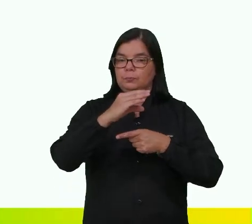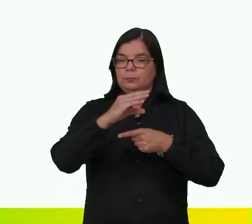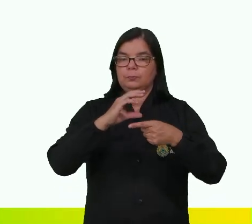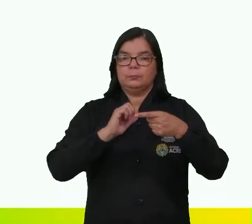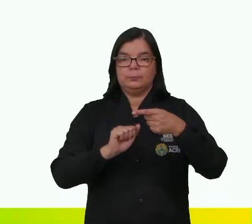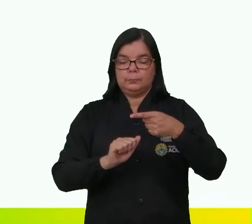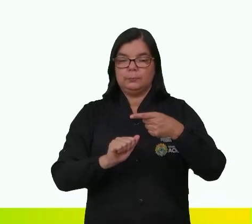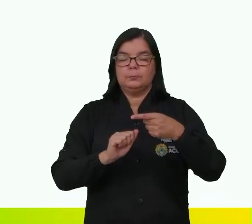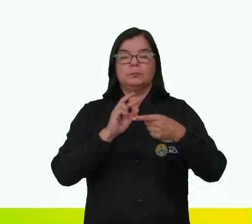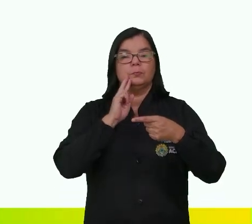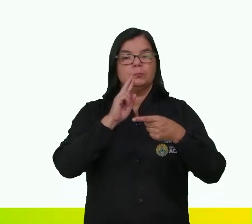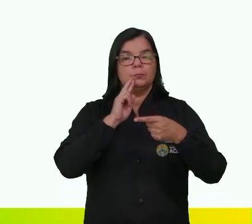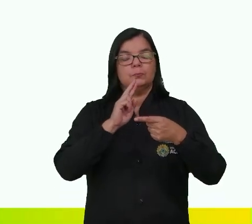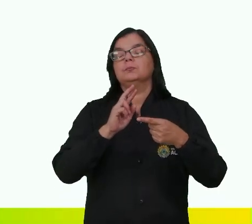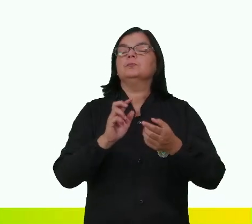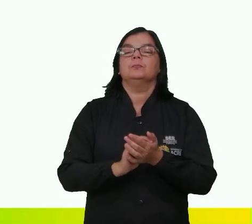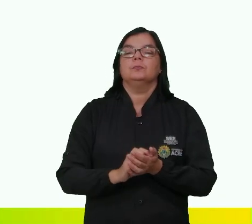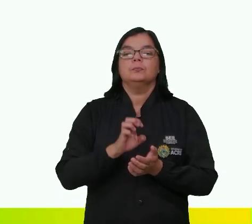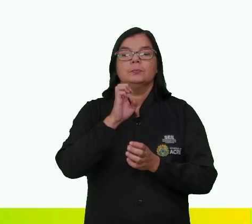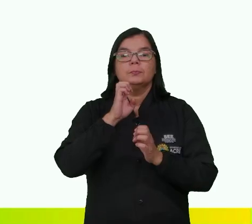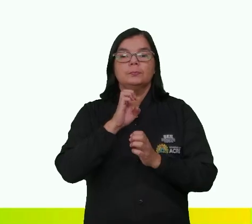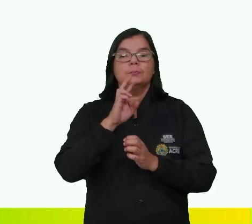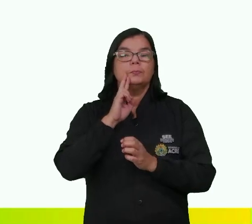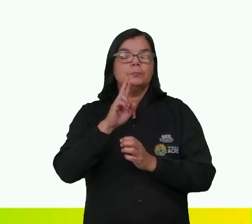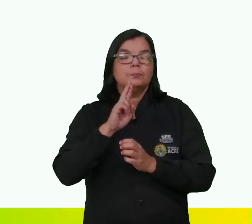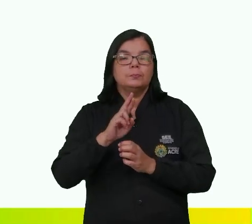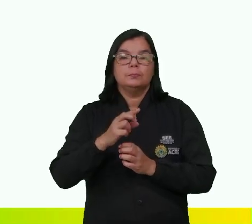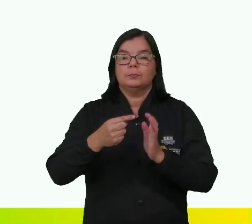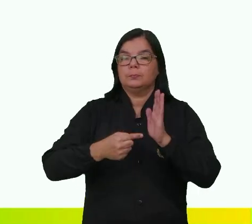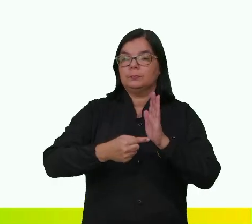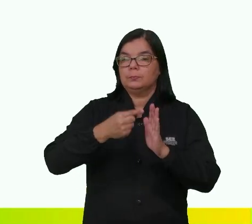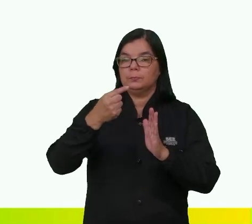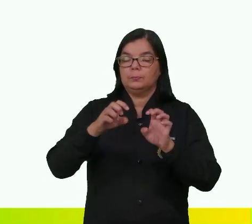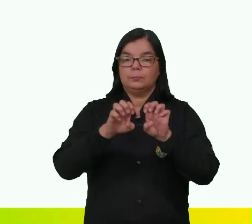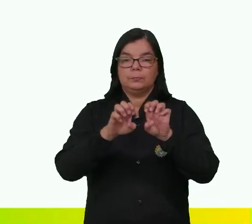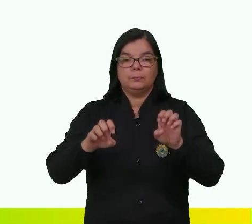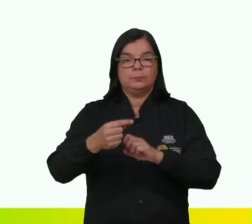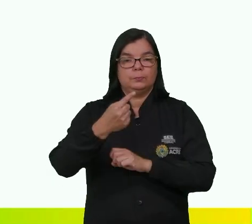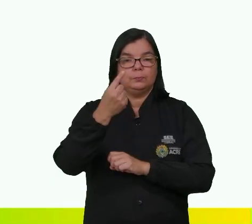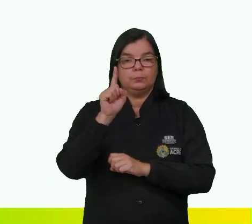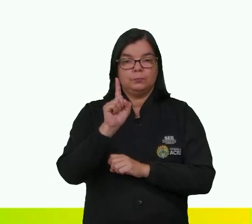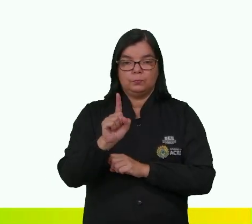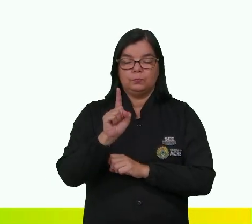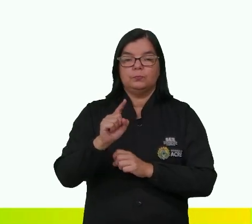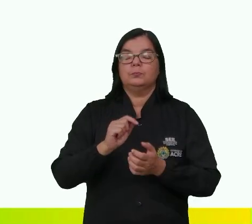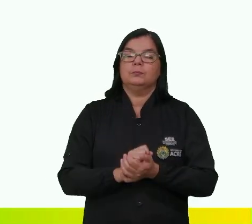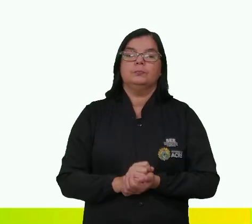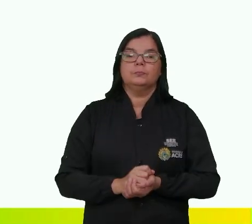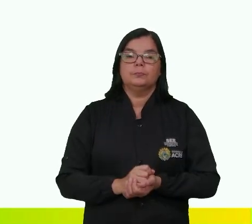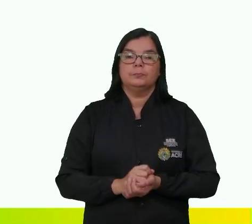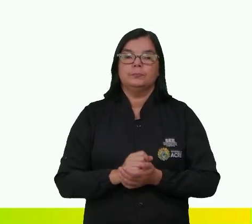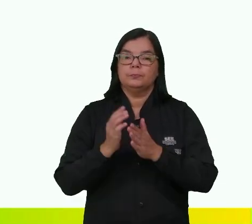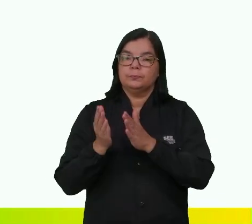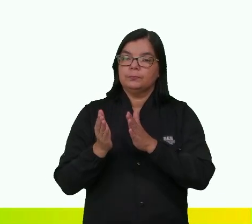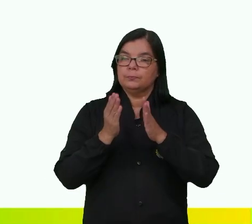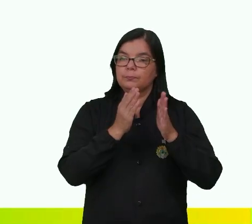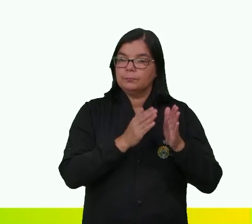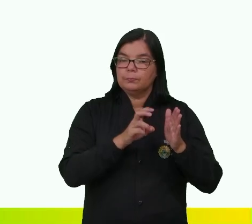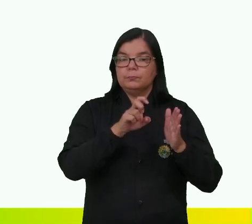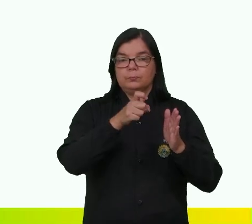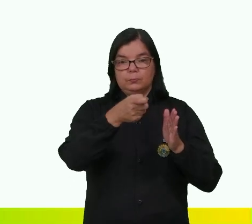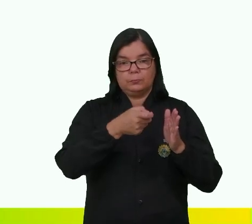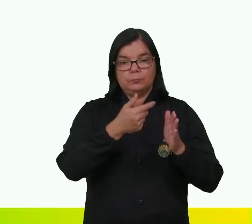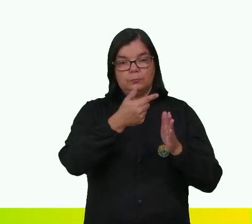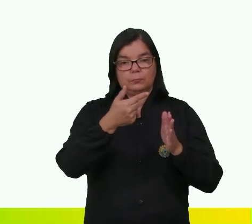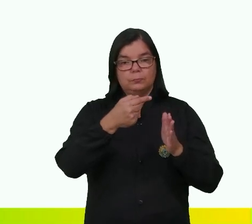estivesse resolvendo a equação de primeiro grau. Passa o c para o outro lado, divide por a, porque você quer isolar o x,